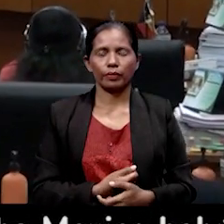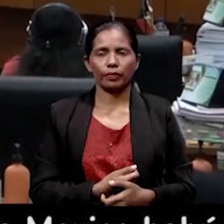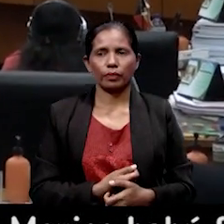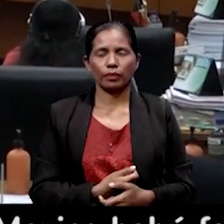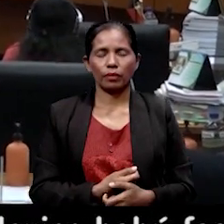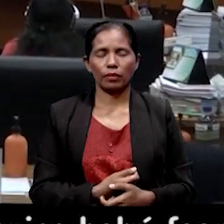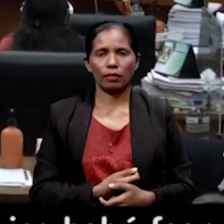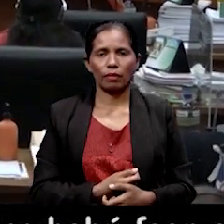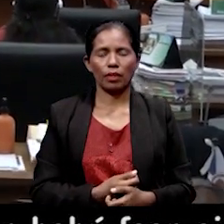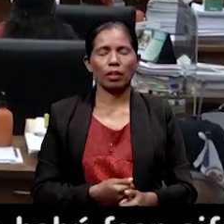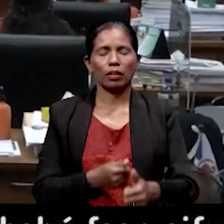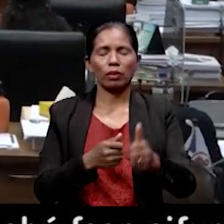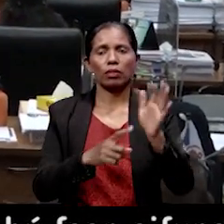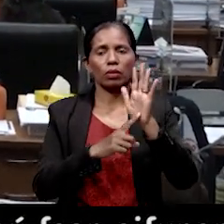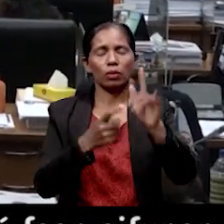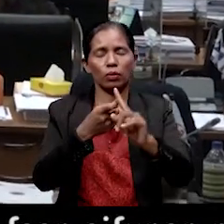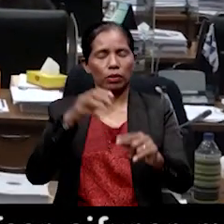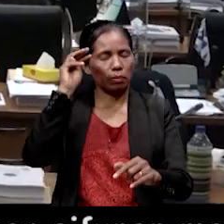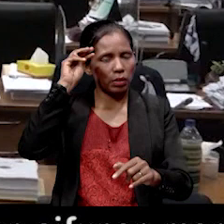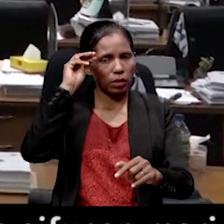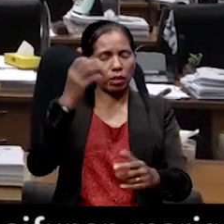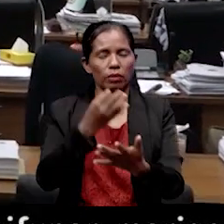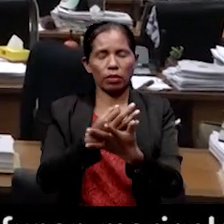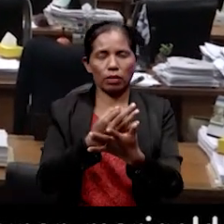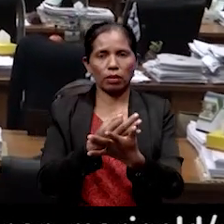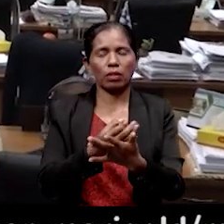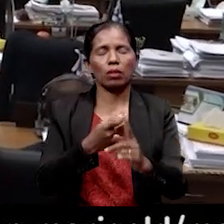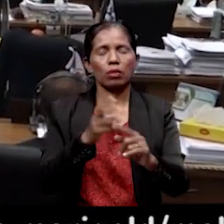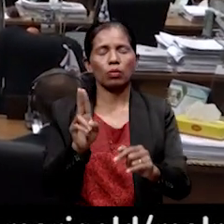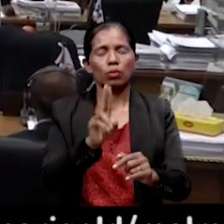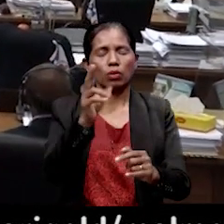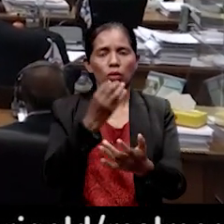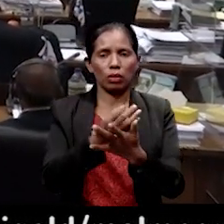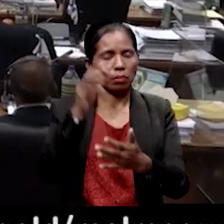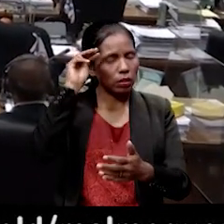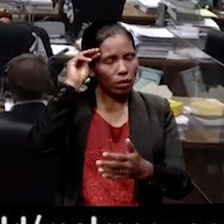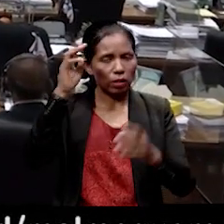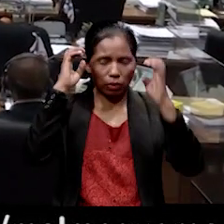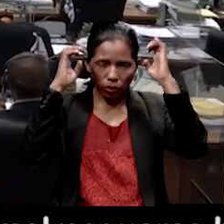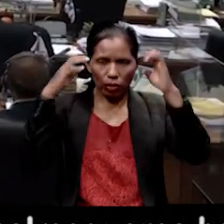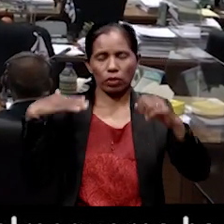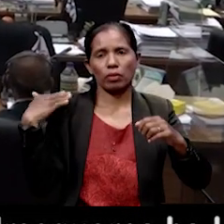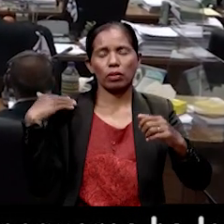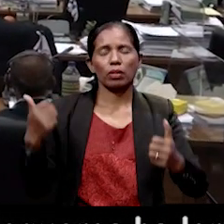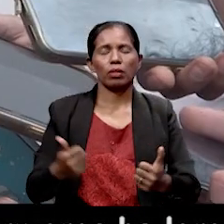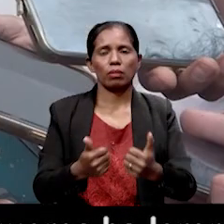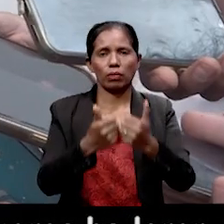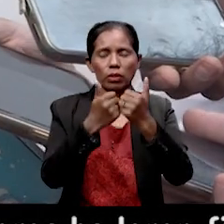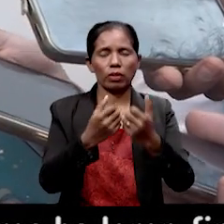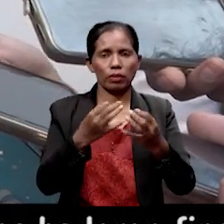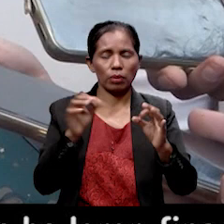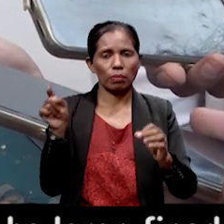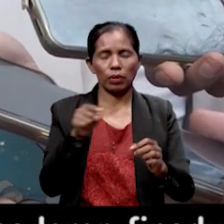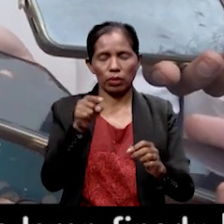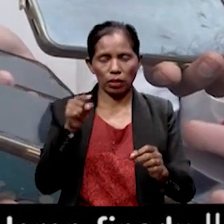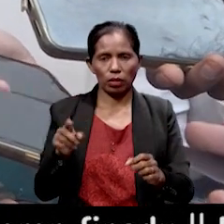Tuir Portal Transparência Husi Ministério Finanças, Progresso e Execução Orçamento Ministério Educação Juventude no Desporto, atingiu na porcento